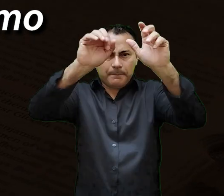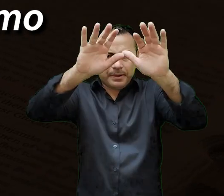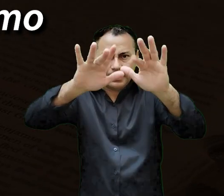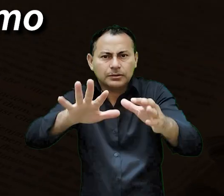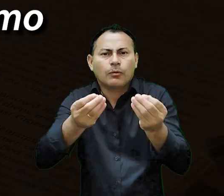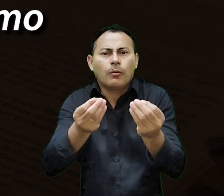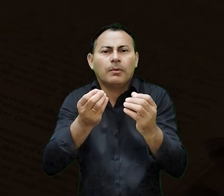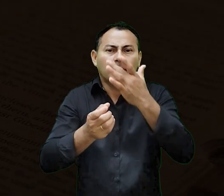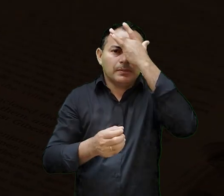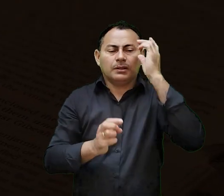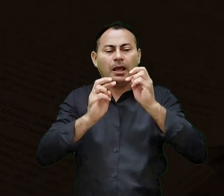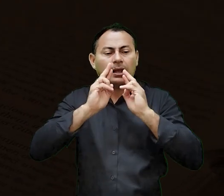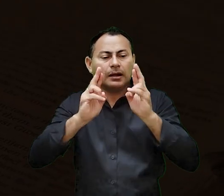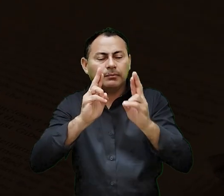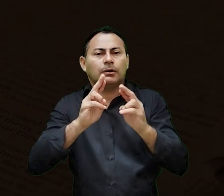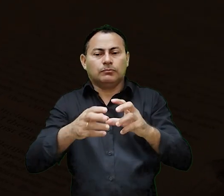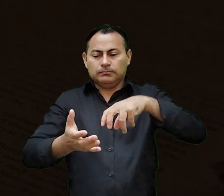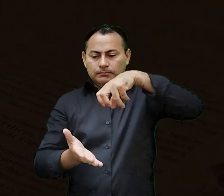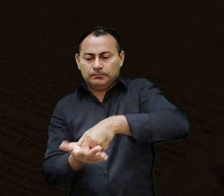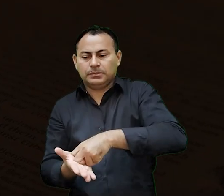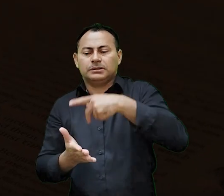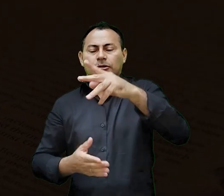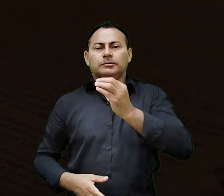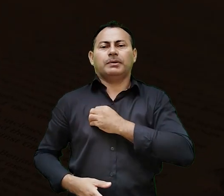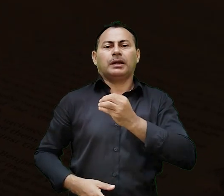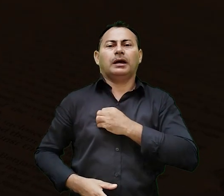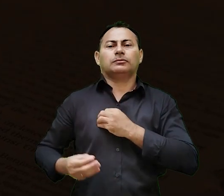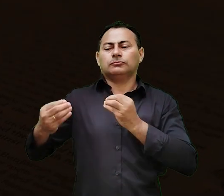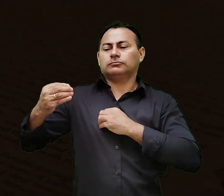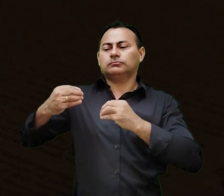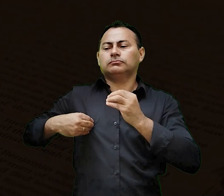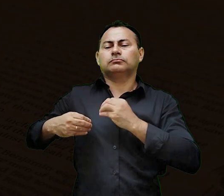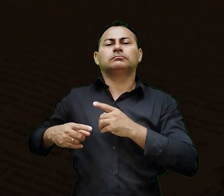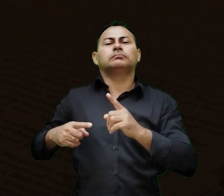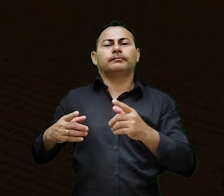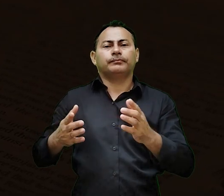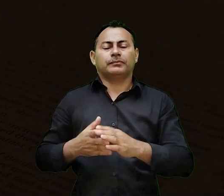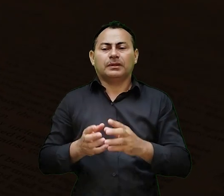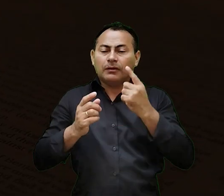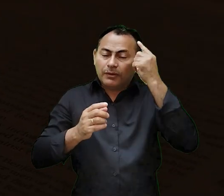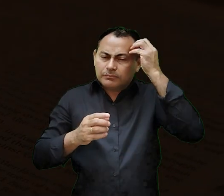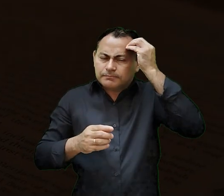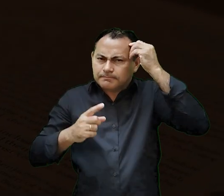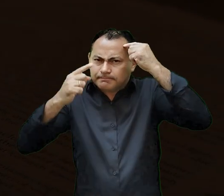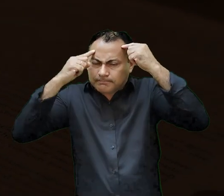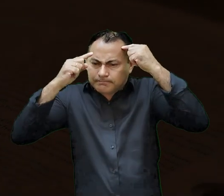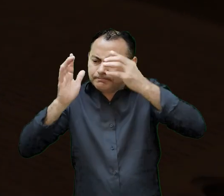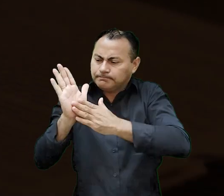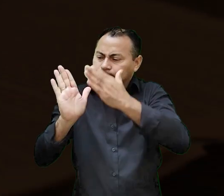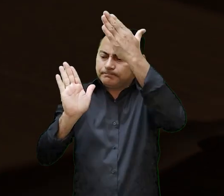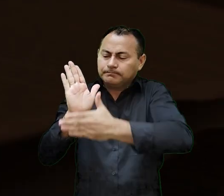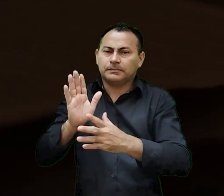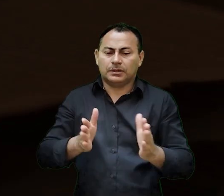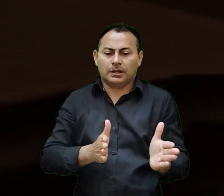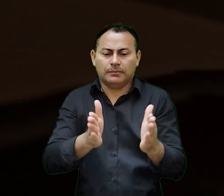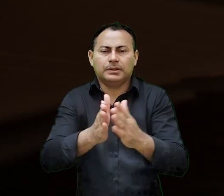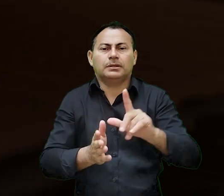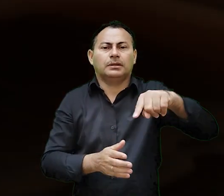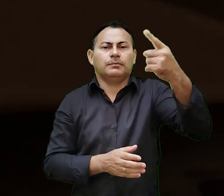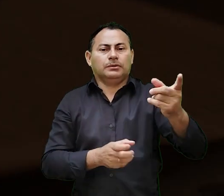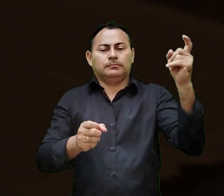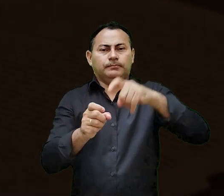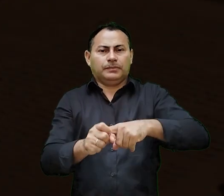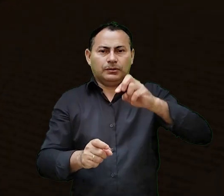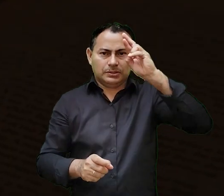bênçãos. Como pode um homem reclamar quando é punido por seus pecados? Examinemos e coloquemos à prova os nossos